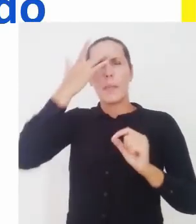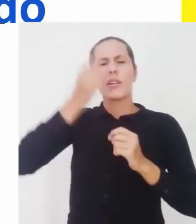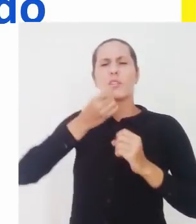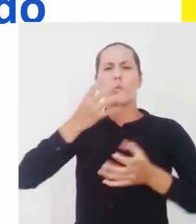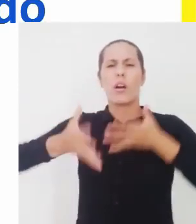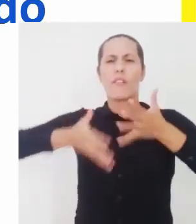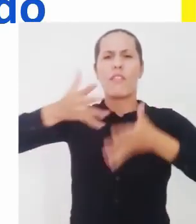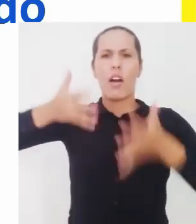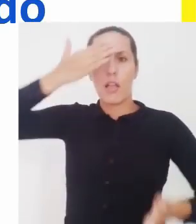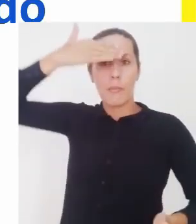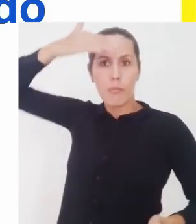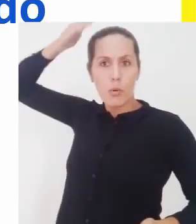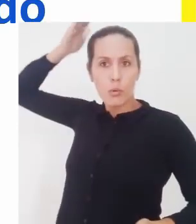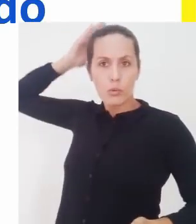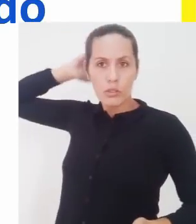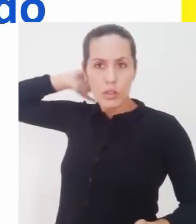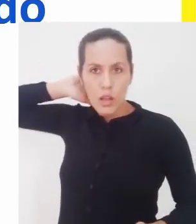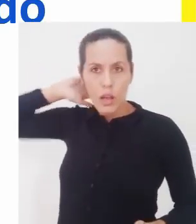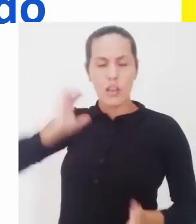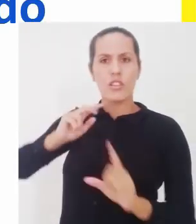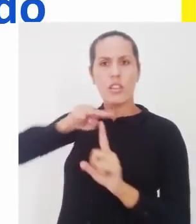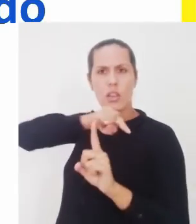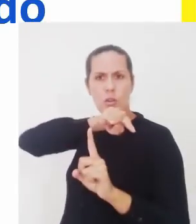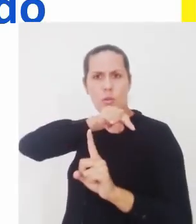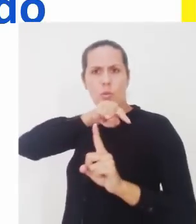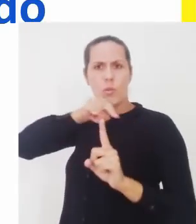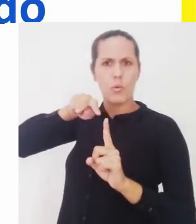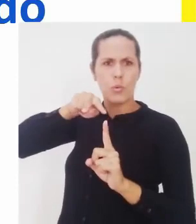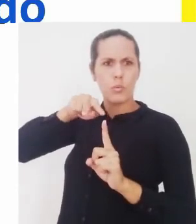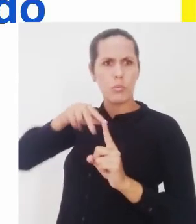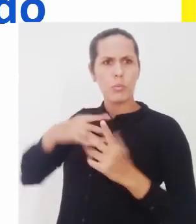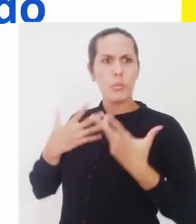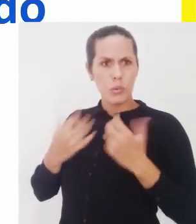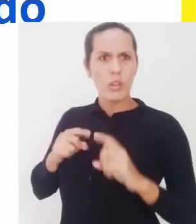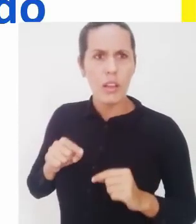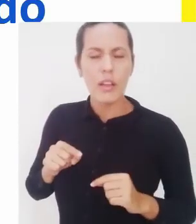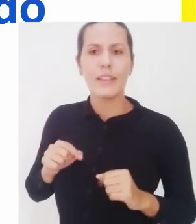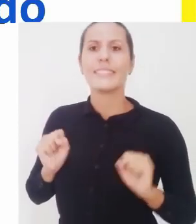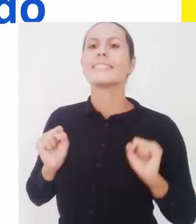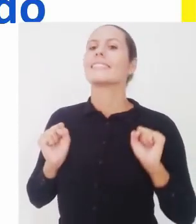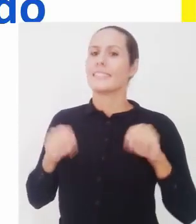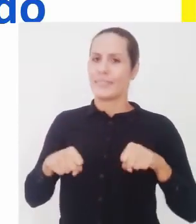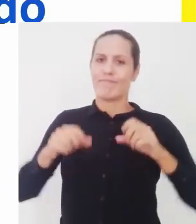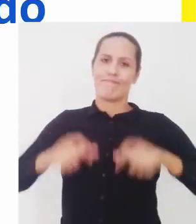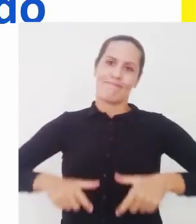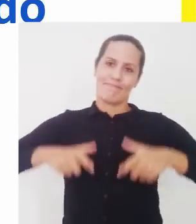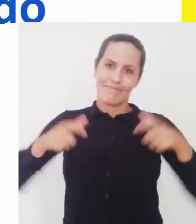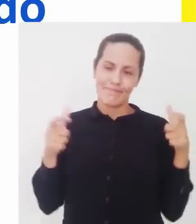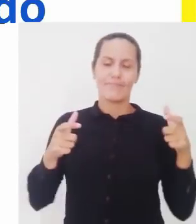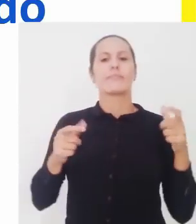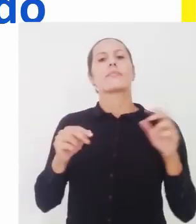falam, existe sempre um ponto de vista sendo defendido? Sim, na maioria das vezes.